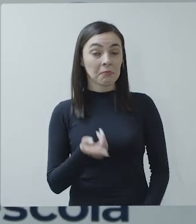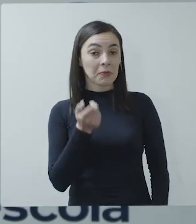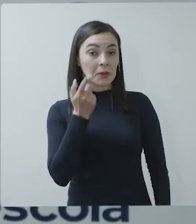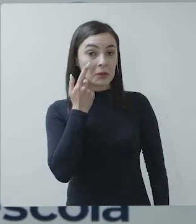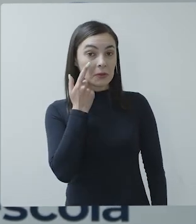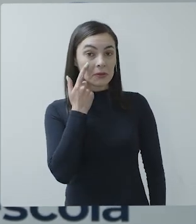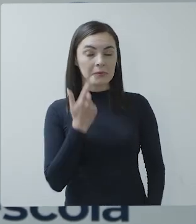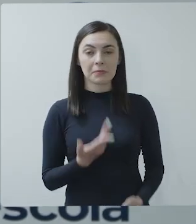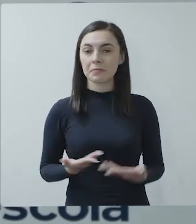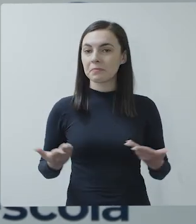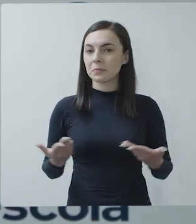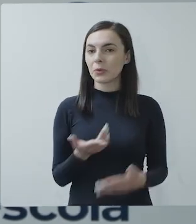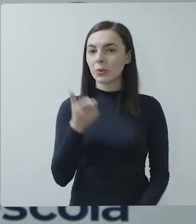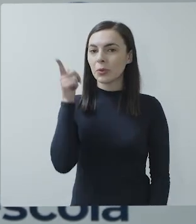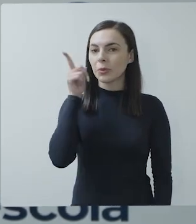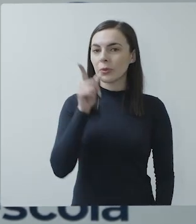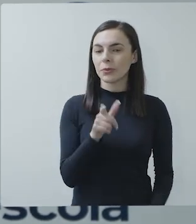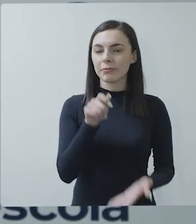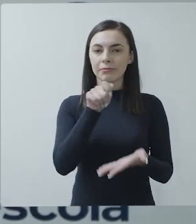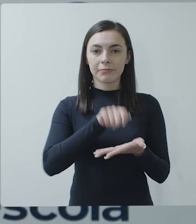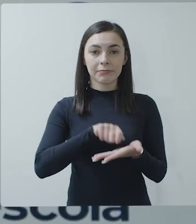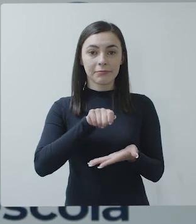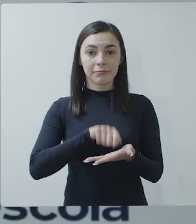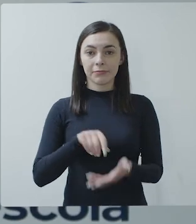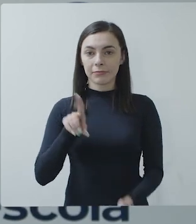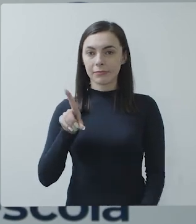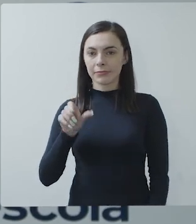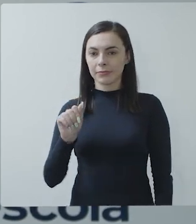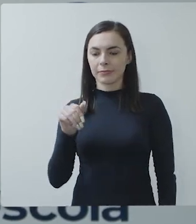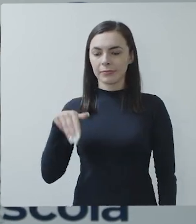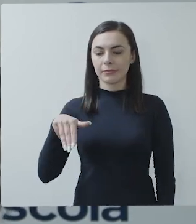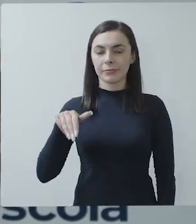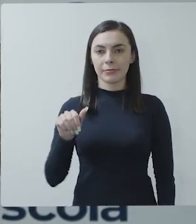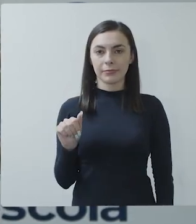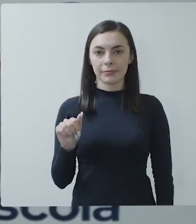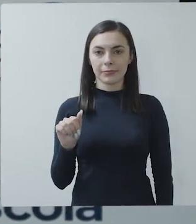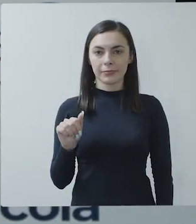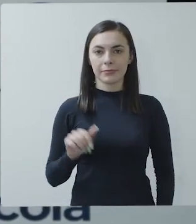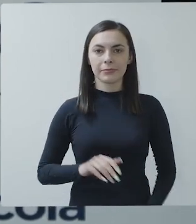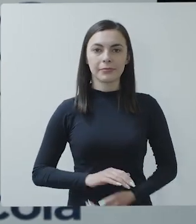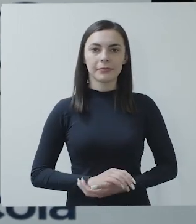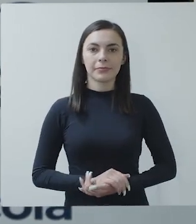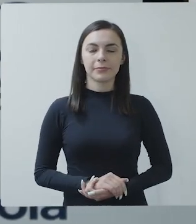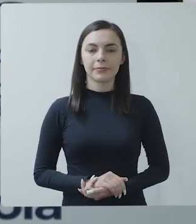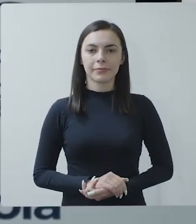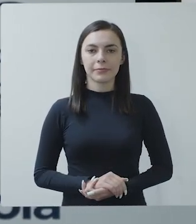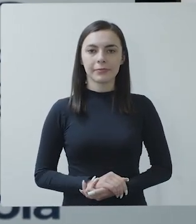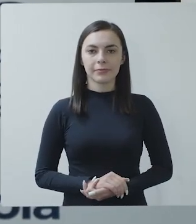Olha só, a gente conseguiu escrever aqui, dama.